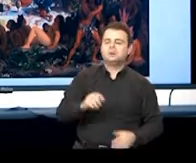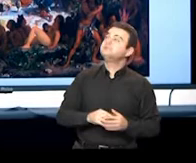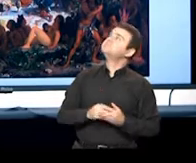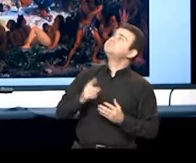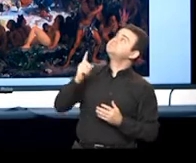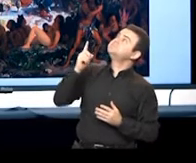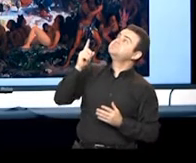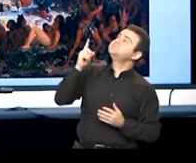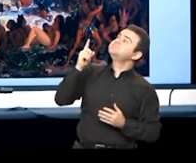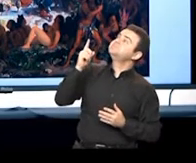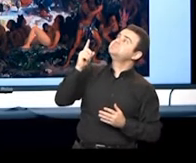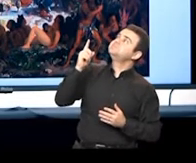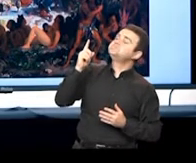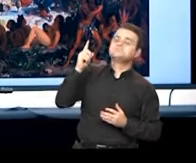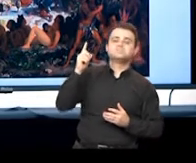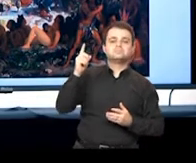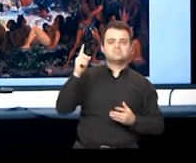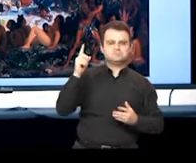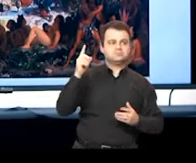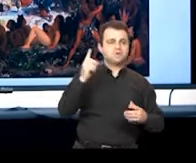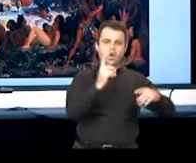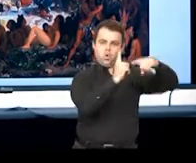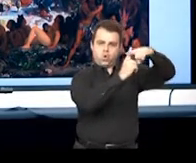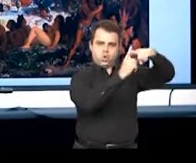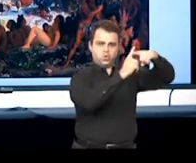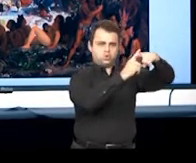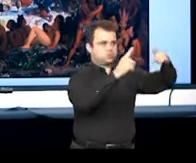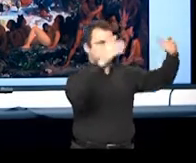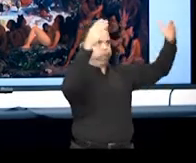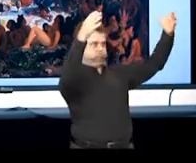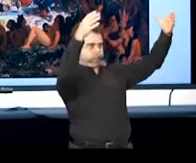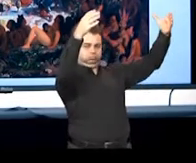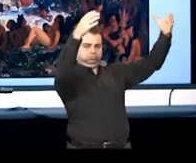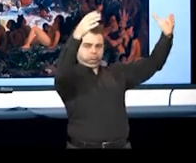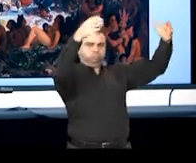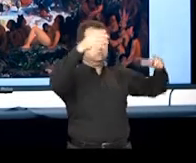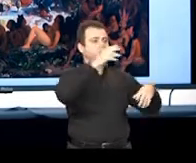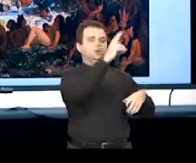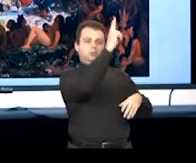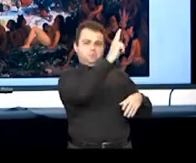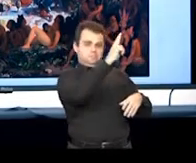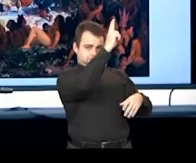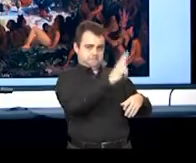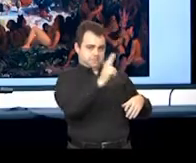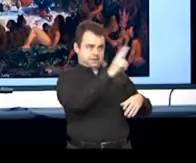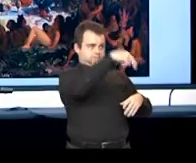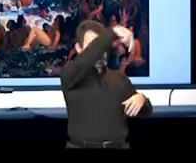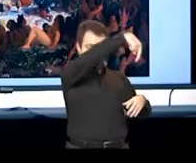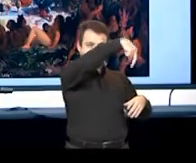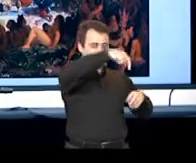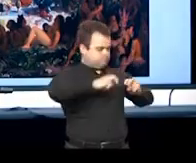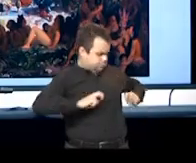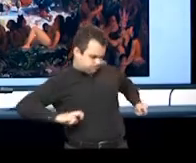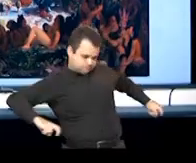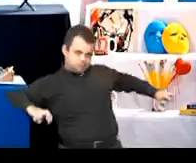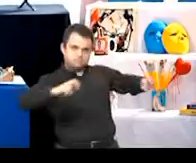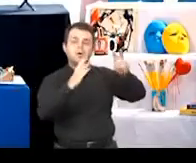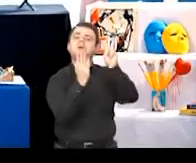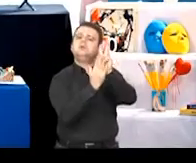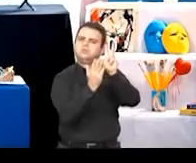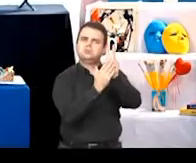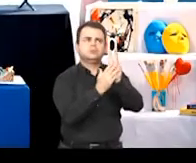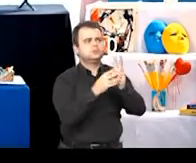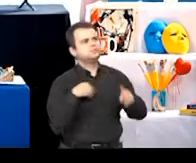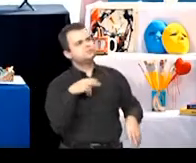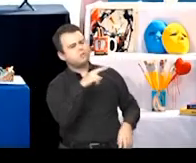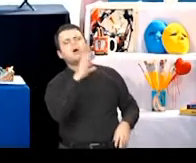os jesuítas ao centro, uma cruz grande, os índios em volta. Reconhecemos esse fato histórico.